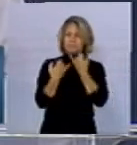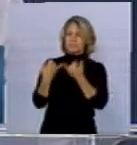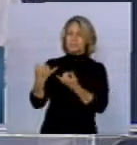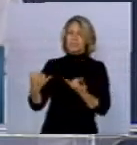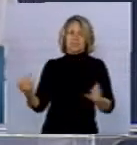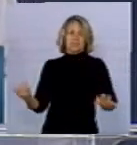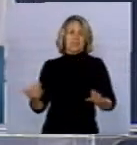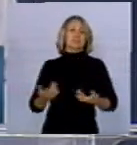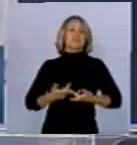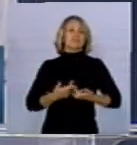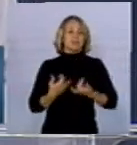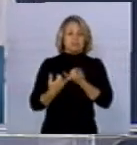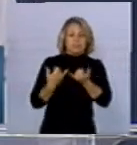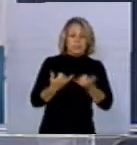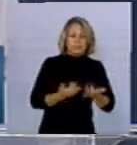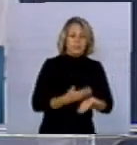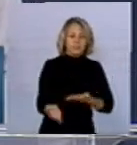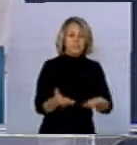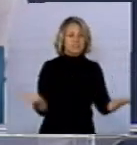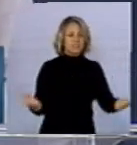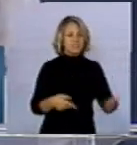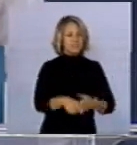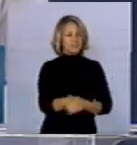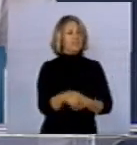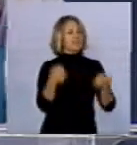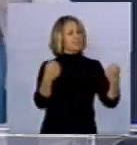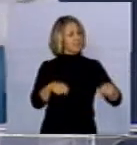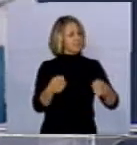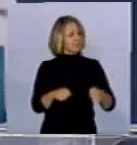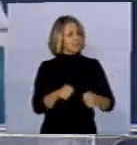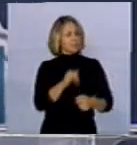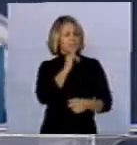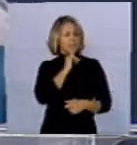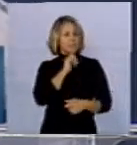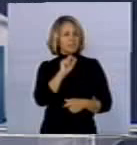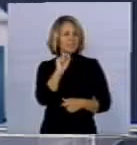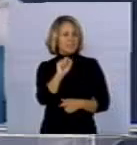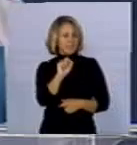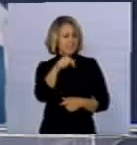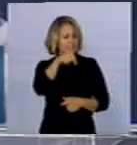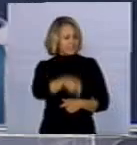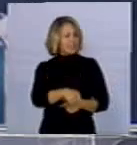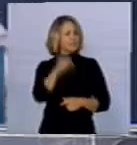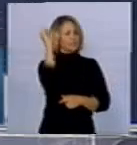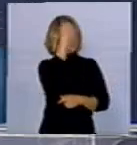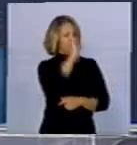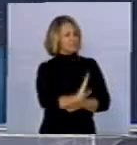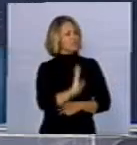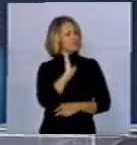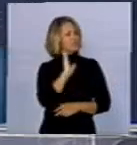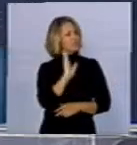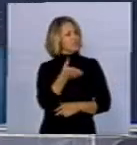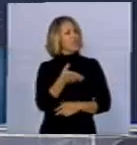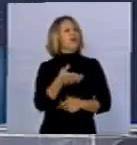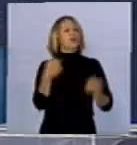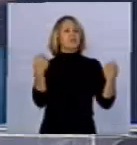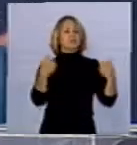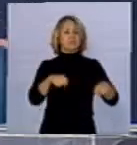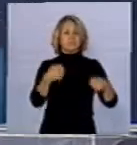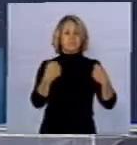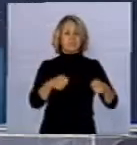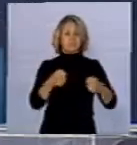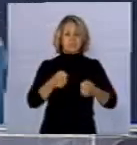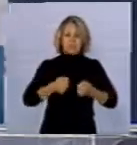que está sendo jogado e que tem que tem quem está aqui dentro instalado Tem que